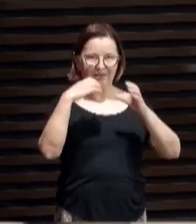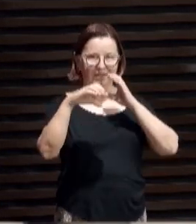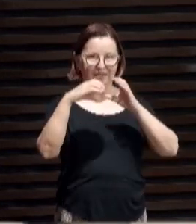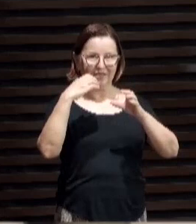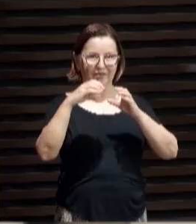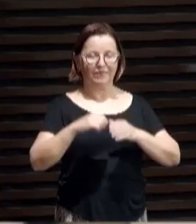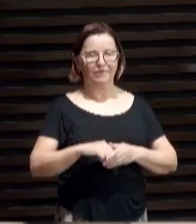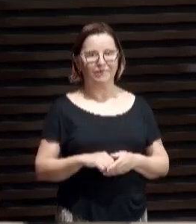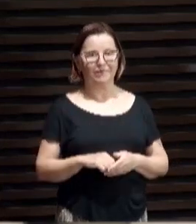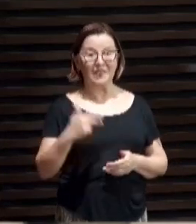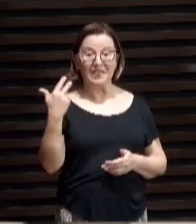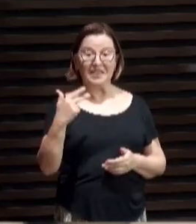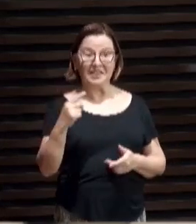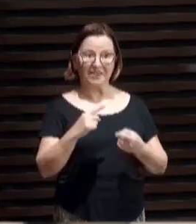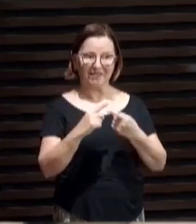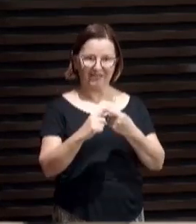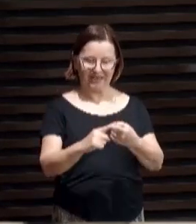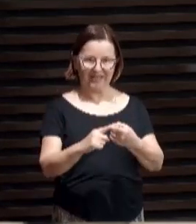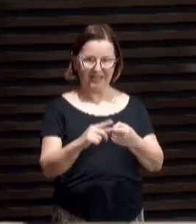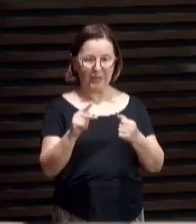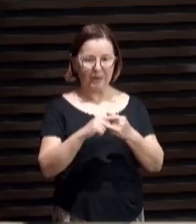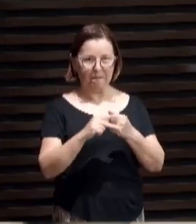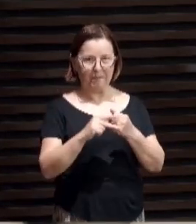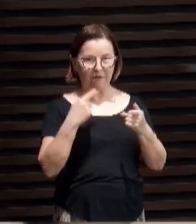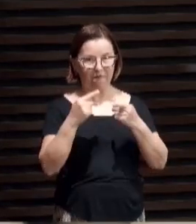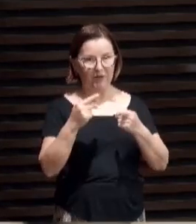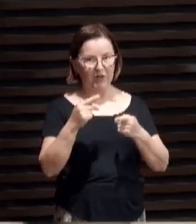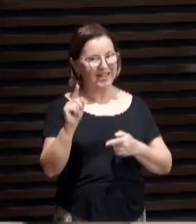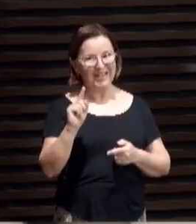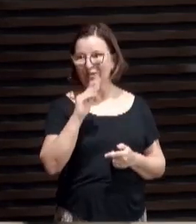A terceira vez que Pedro nega o Senhor.